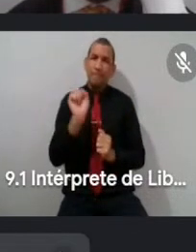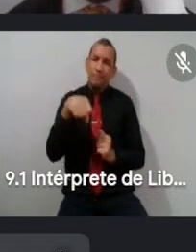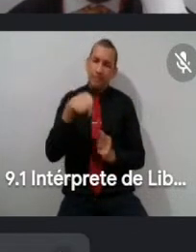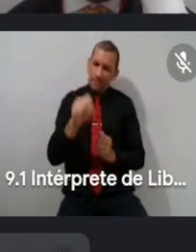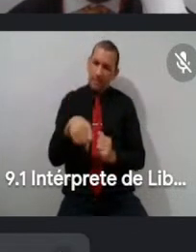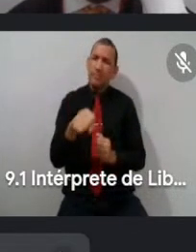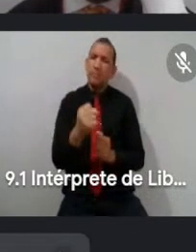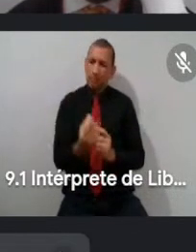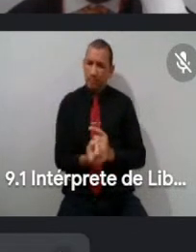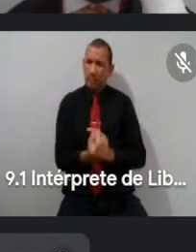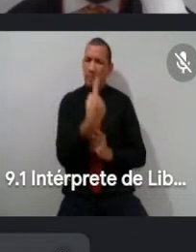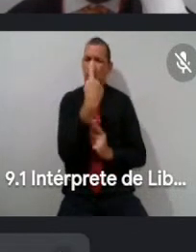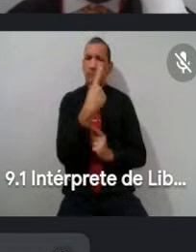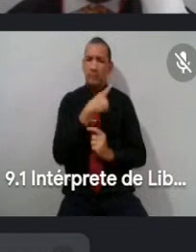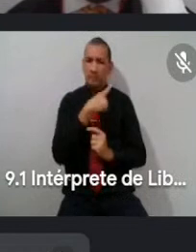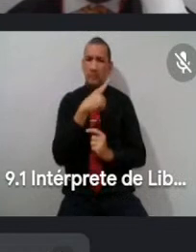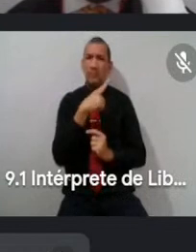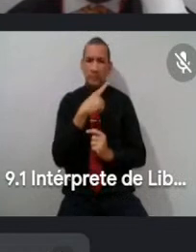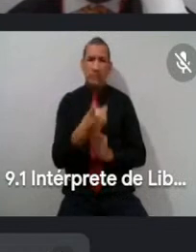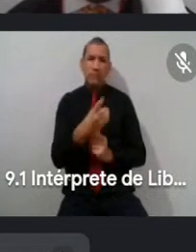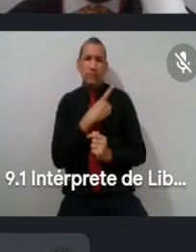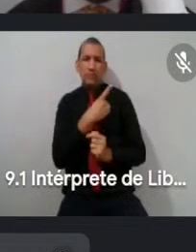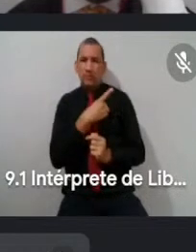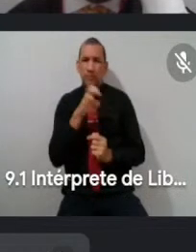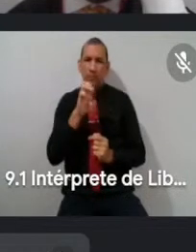é isso sim trem pagador v.sa